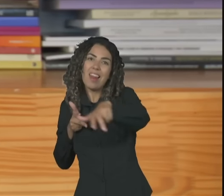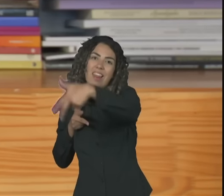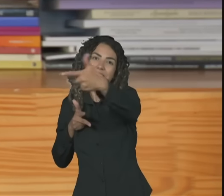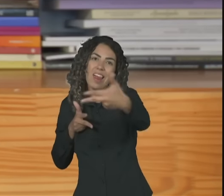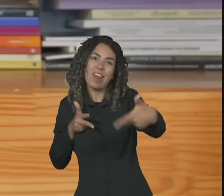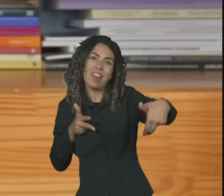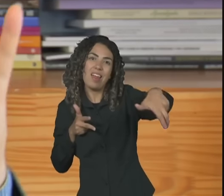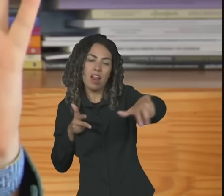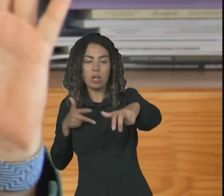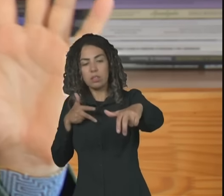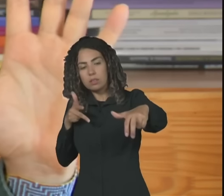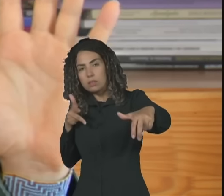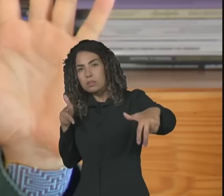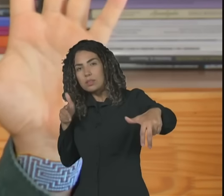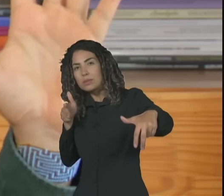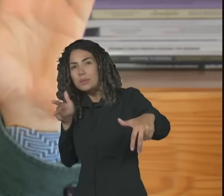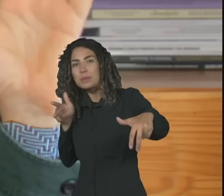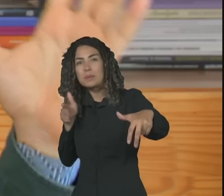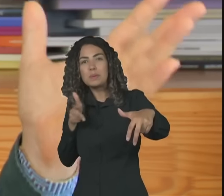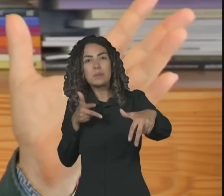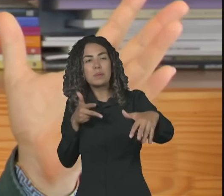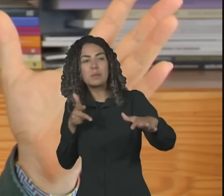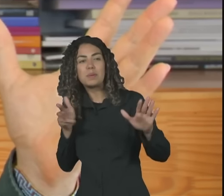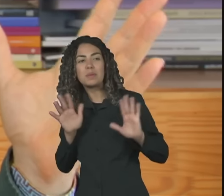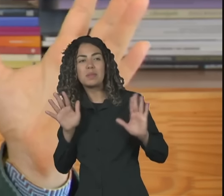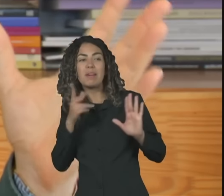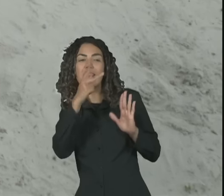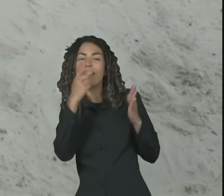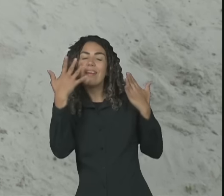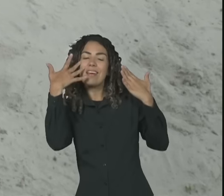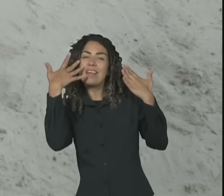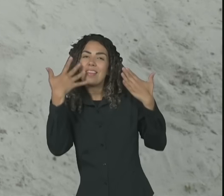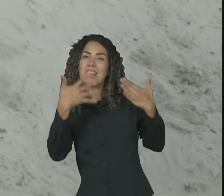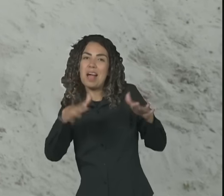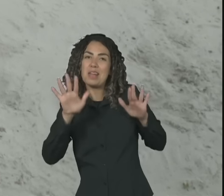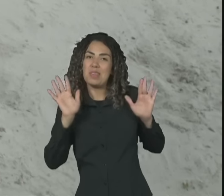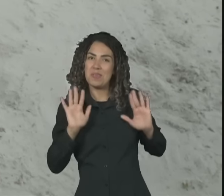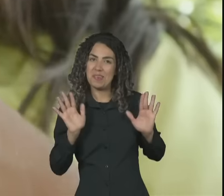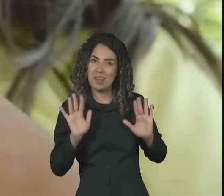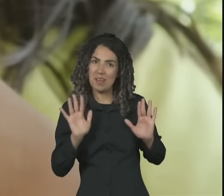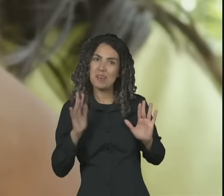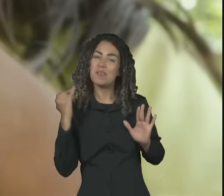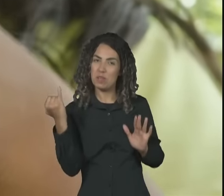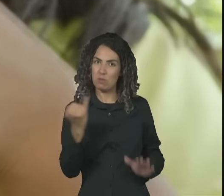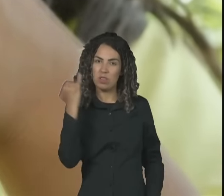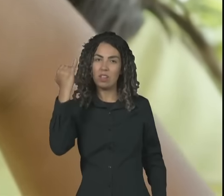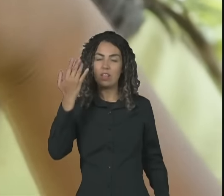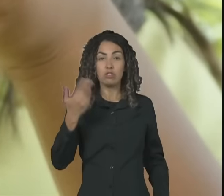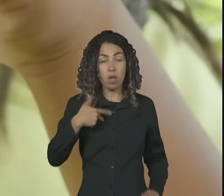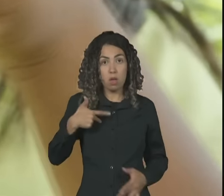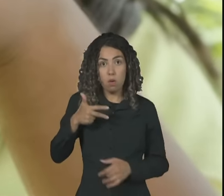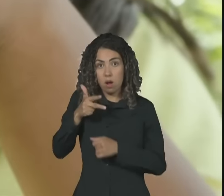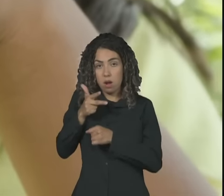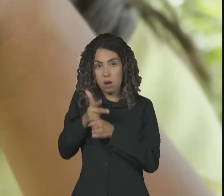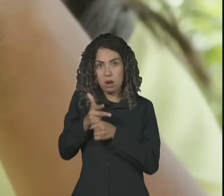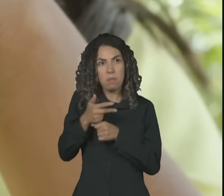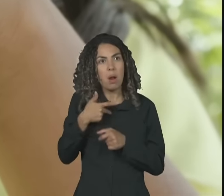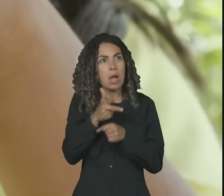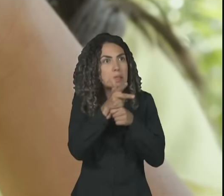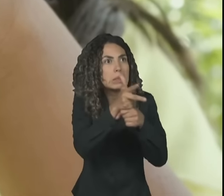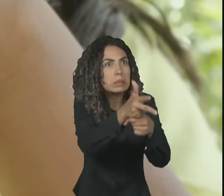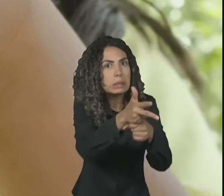a criança como ele fosse uma coisa muito grande e importante. Nossa câmera está sempre no